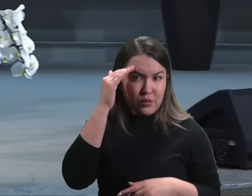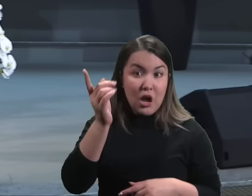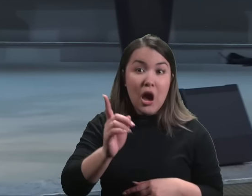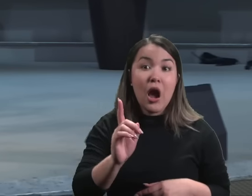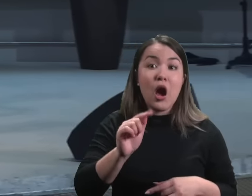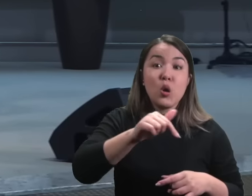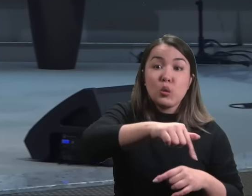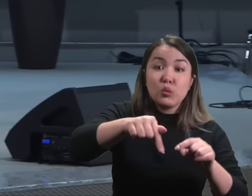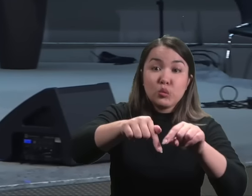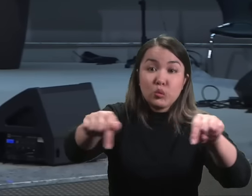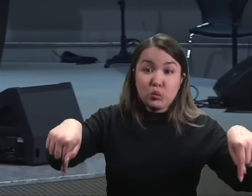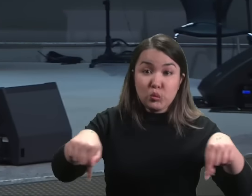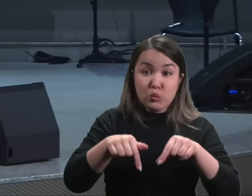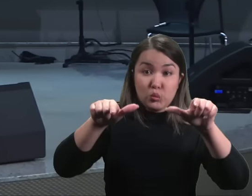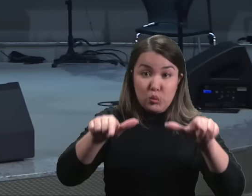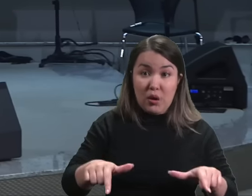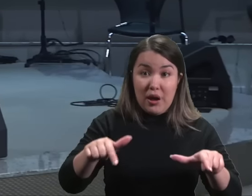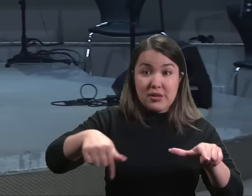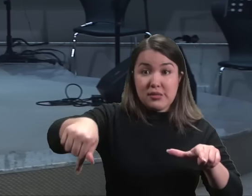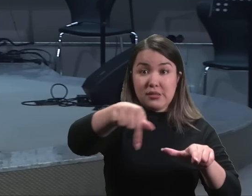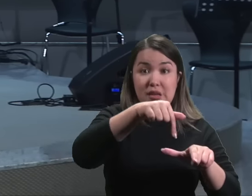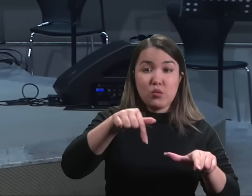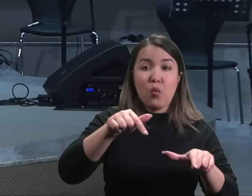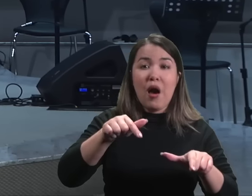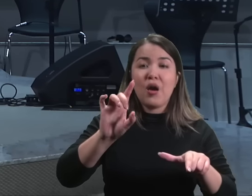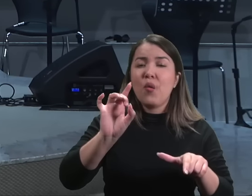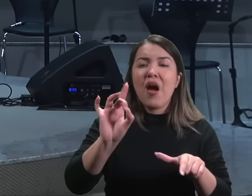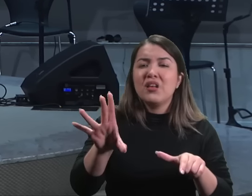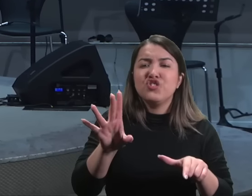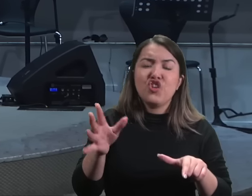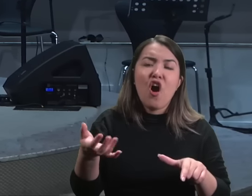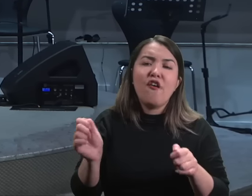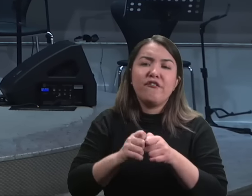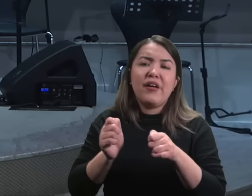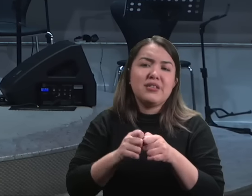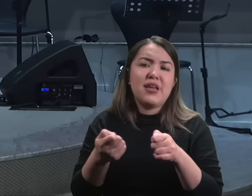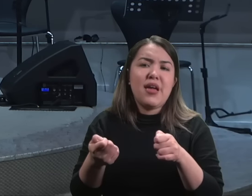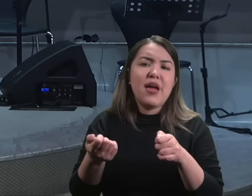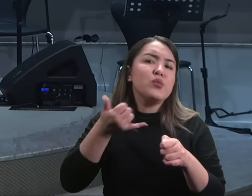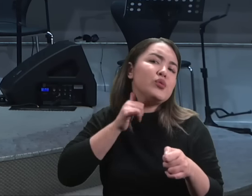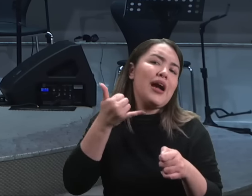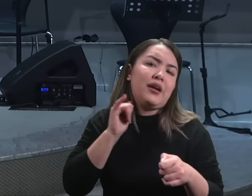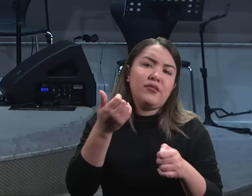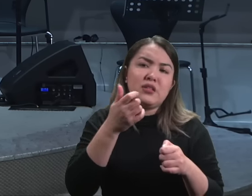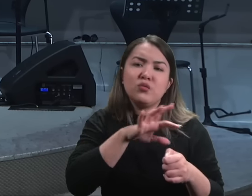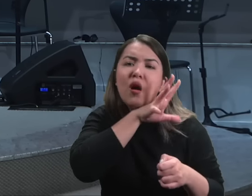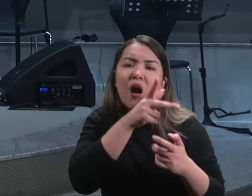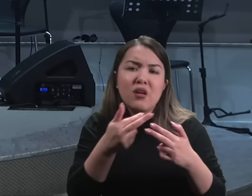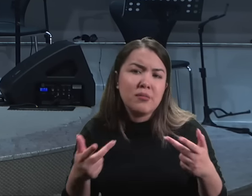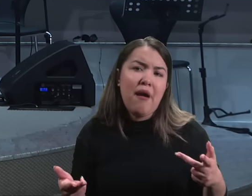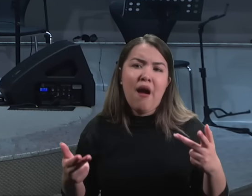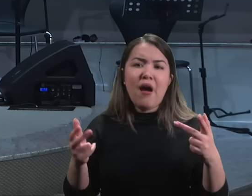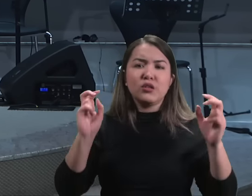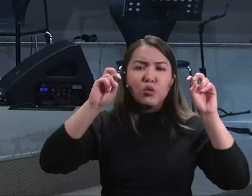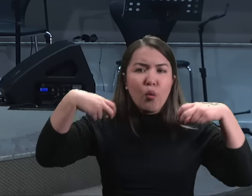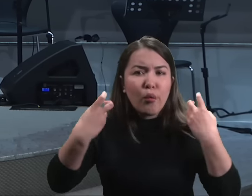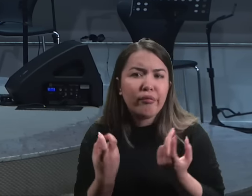Santuário que eles deveriam fazer os rituais de sacrifícios de de animais de